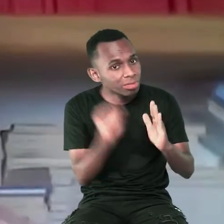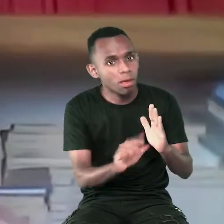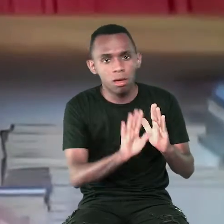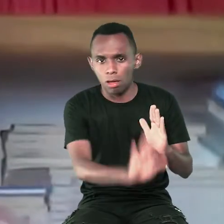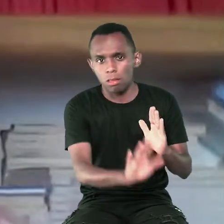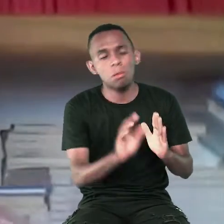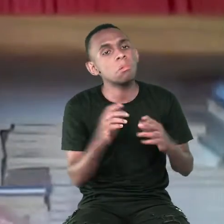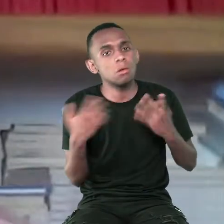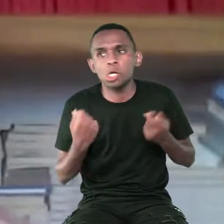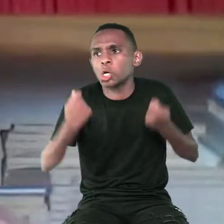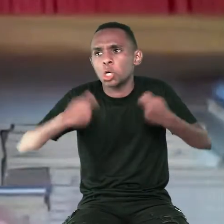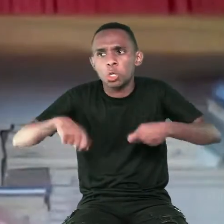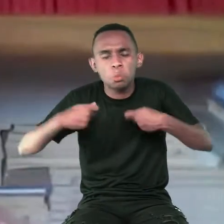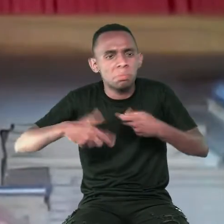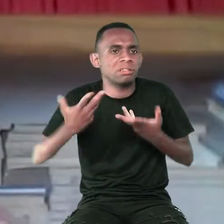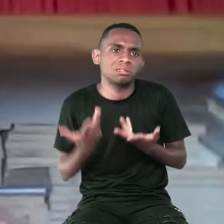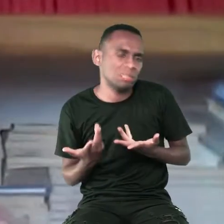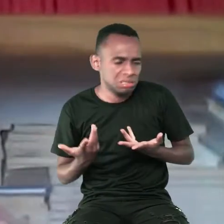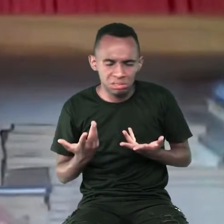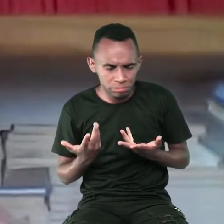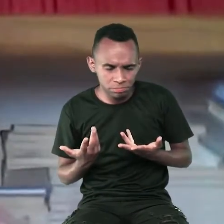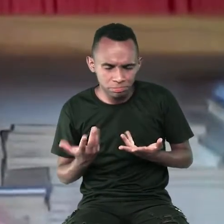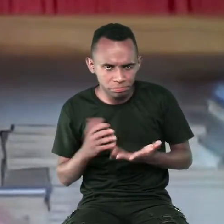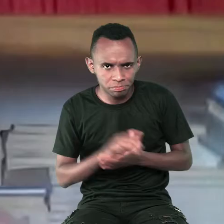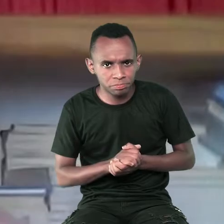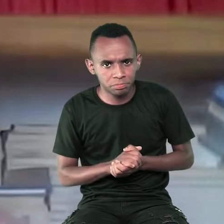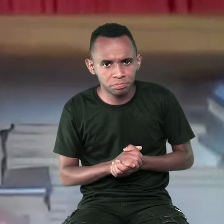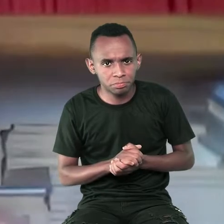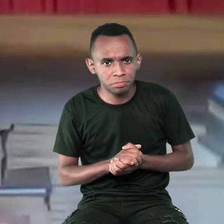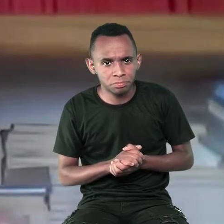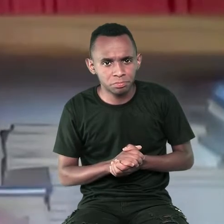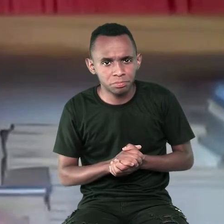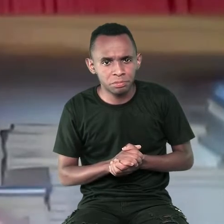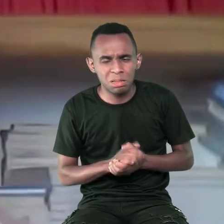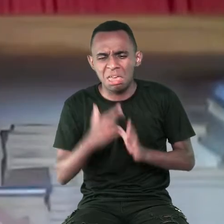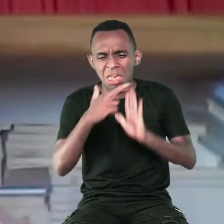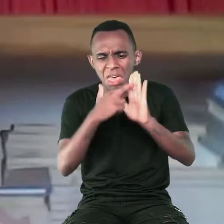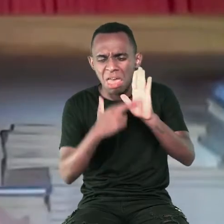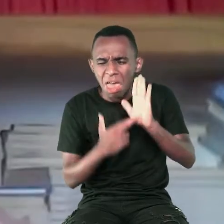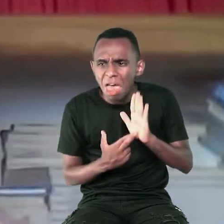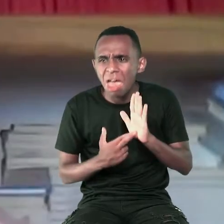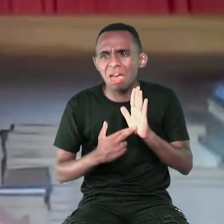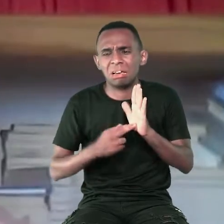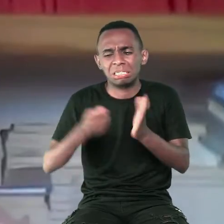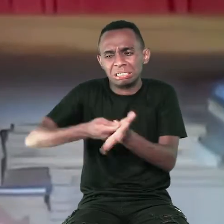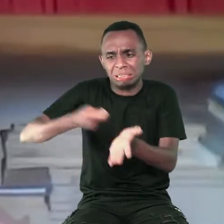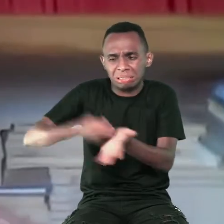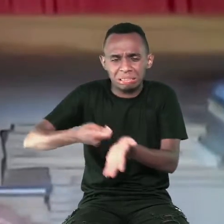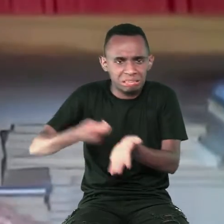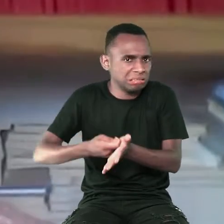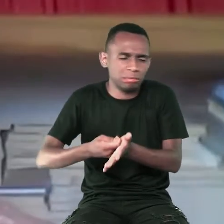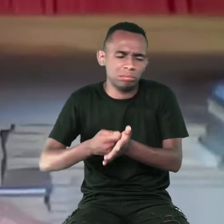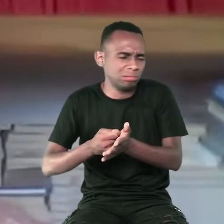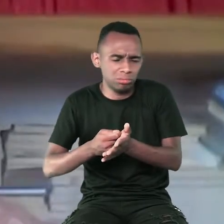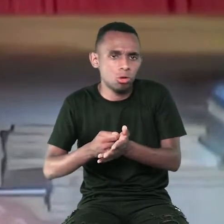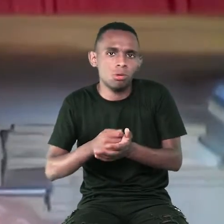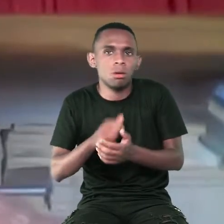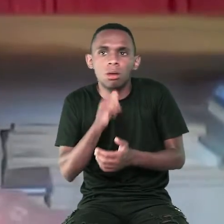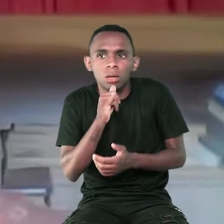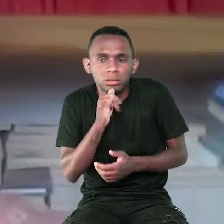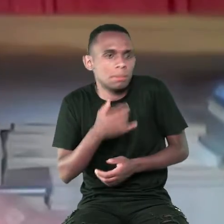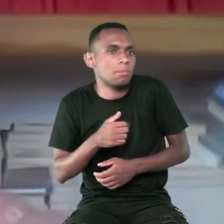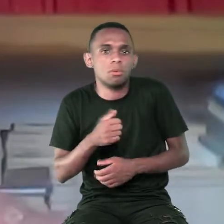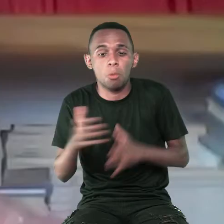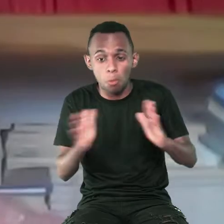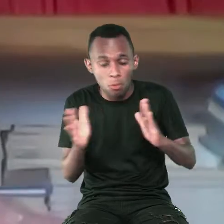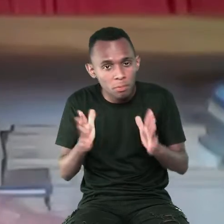não precisa se se ater a normas, mesmo de movimentos feministas, né, que ela tem que seguir mesmo